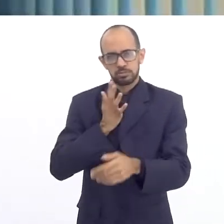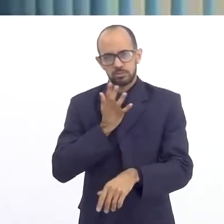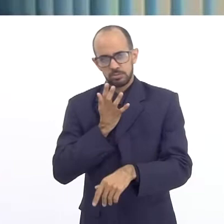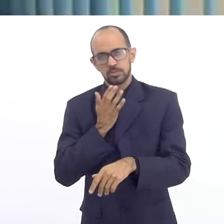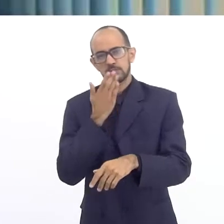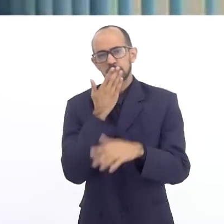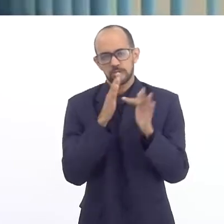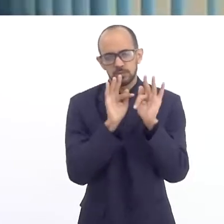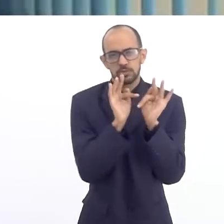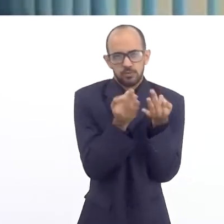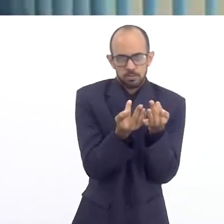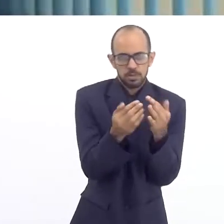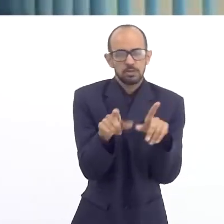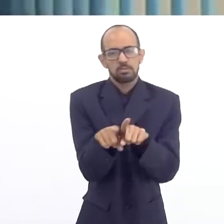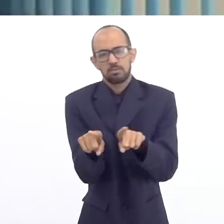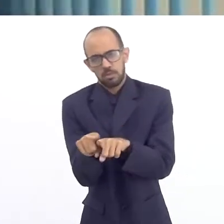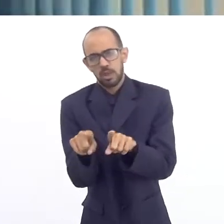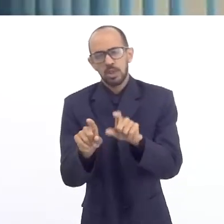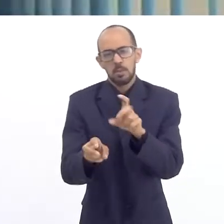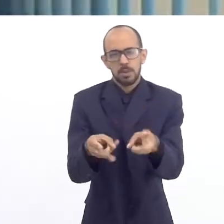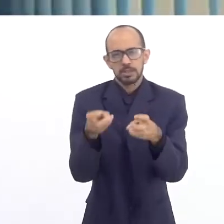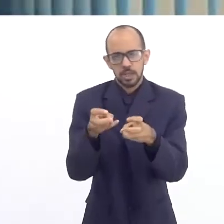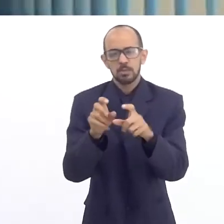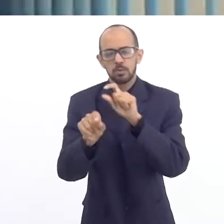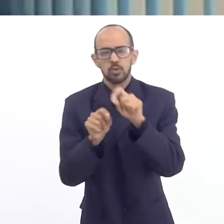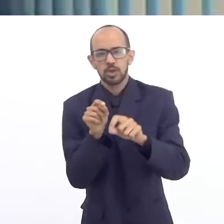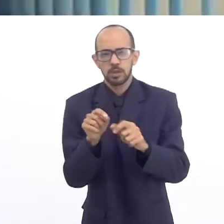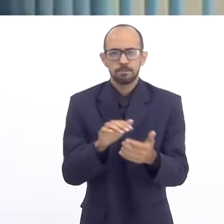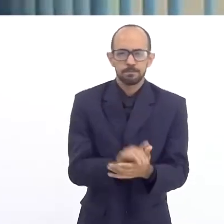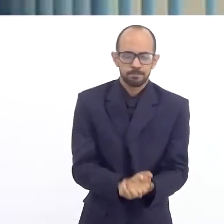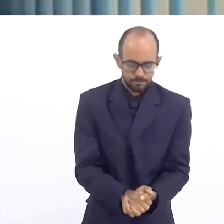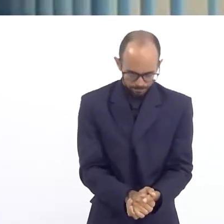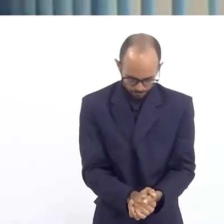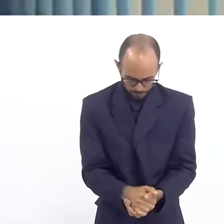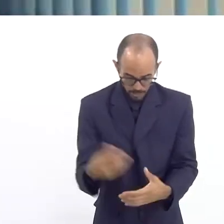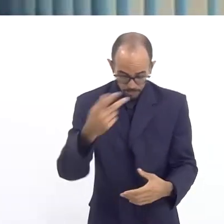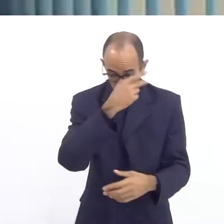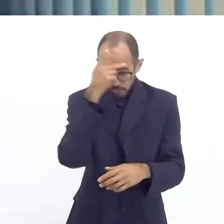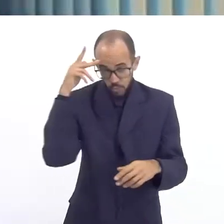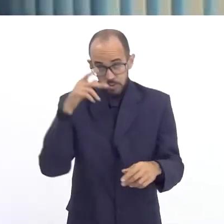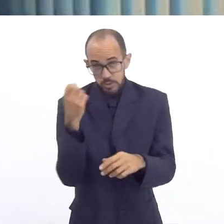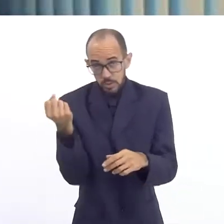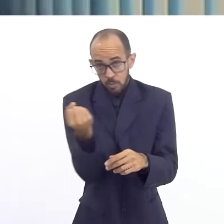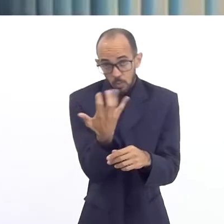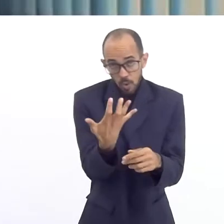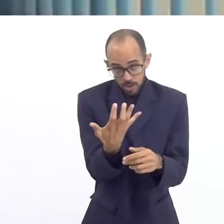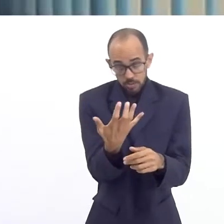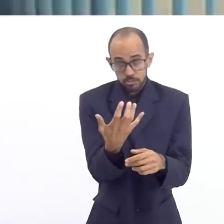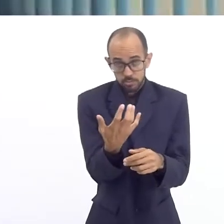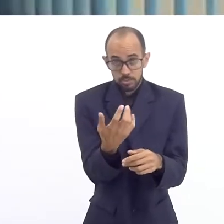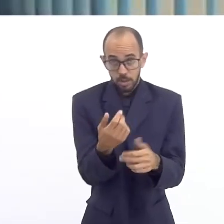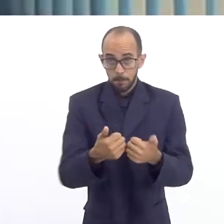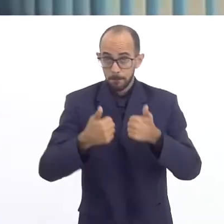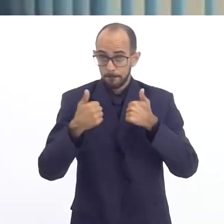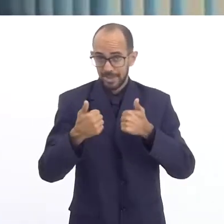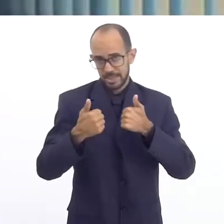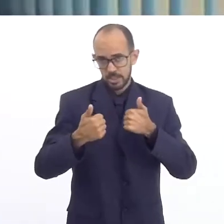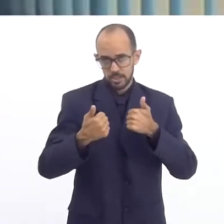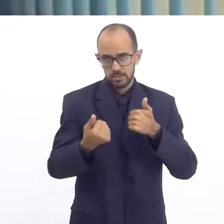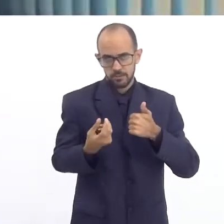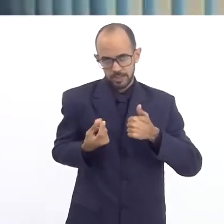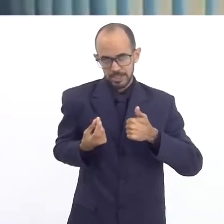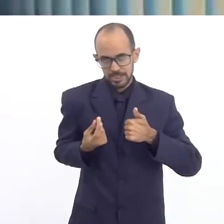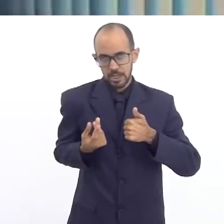vários tipos de família também, o que eu vejo mais, assim, as pessoas quando estão muito bem do ponto de